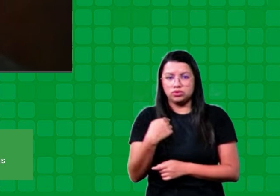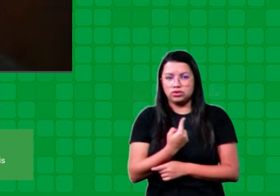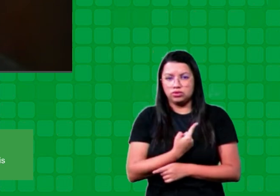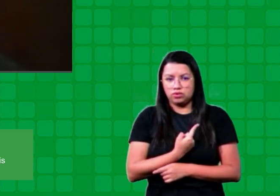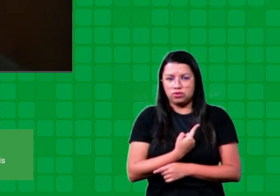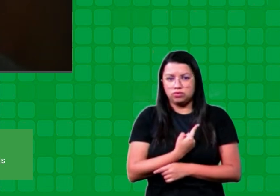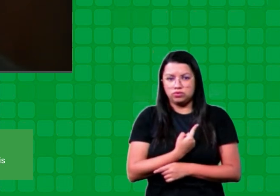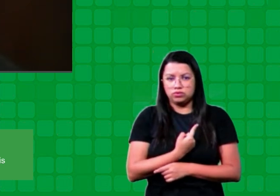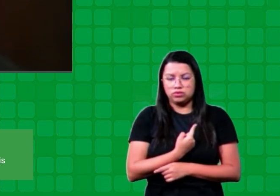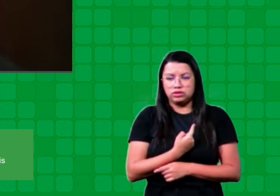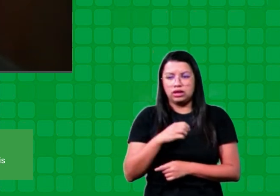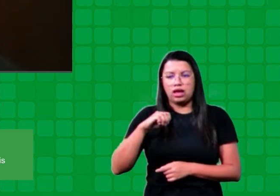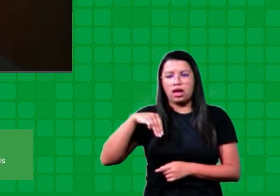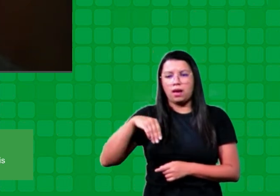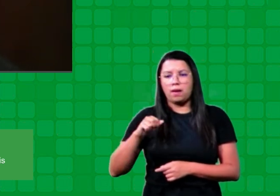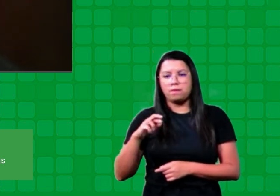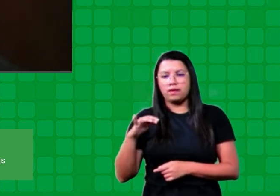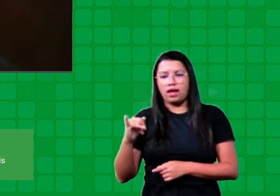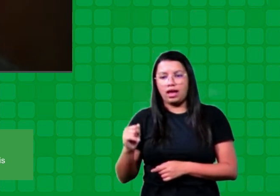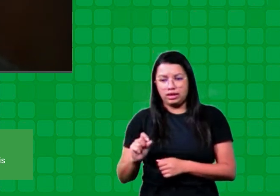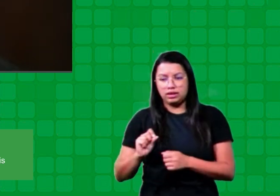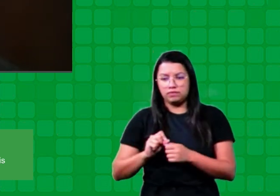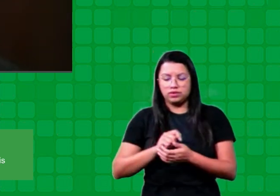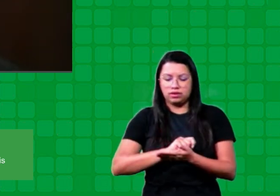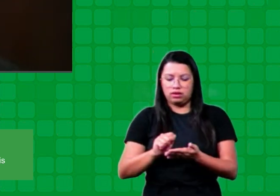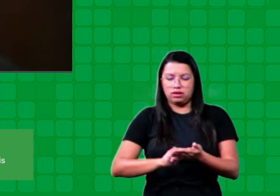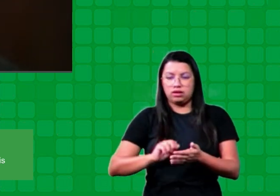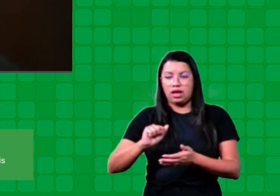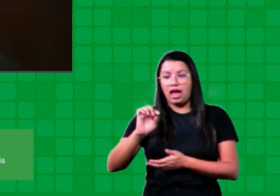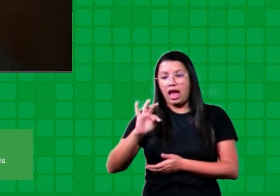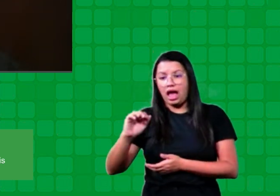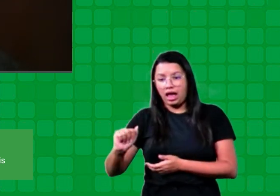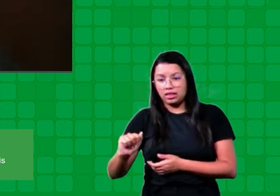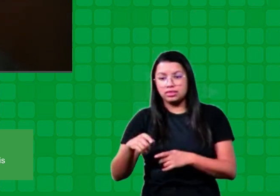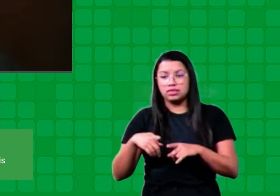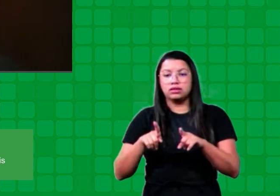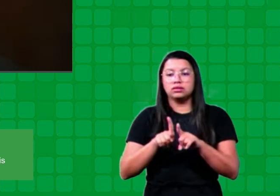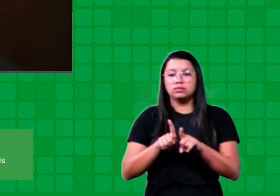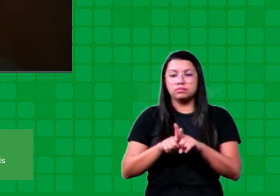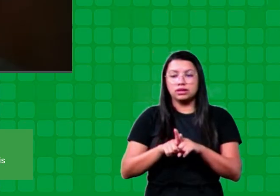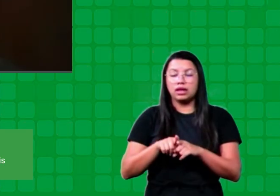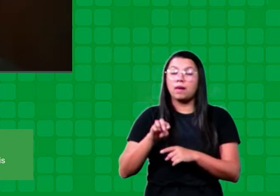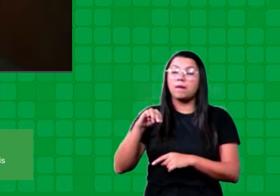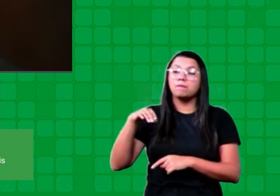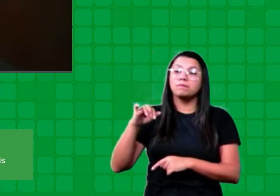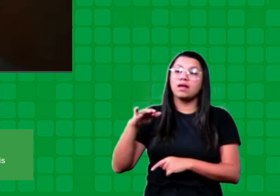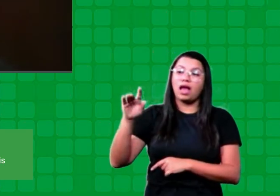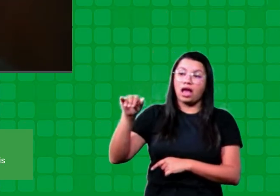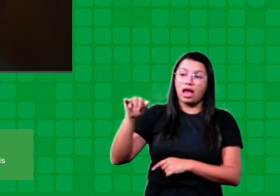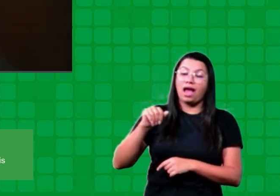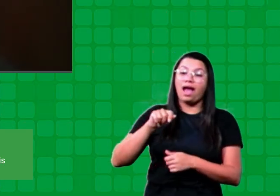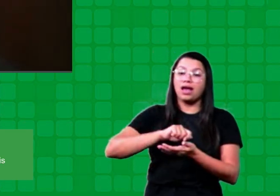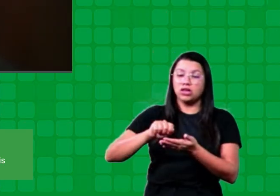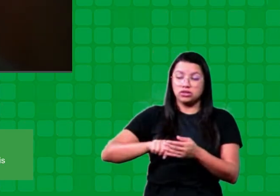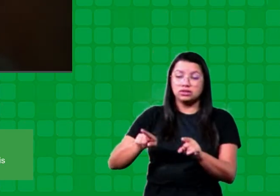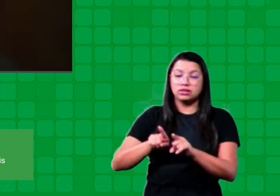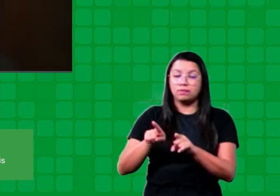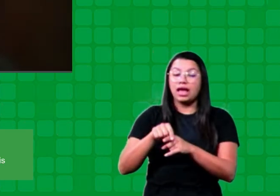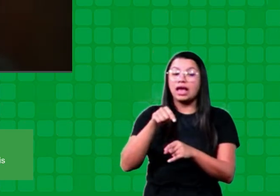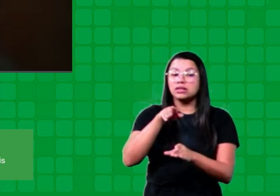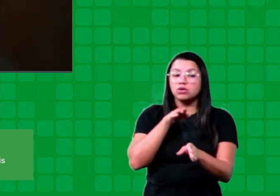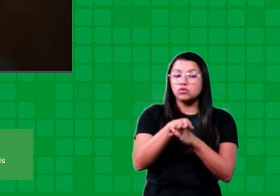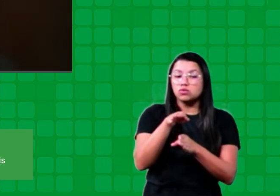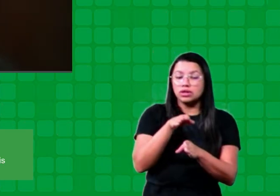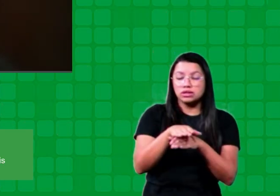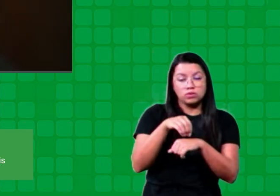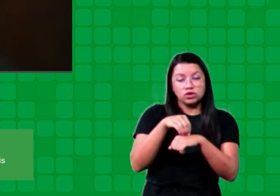Maria está fazendo o registro em ata, né, vamos registrar em ata também, Maria, dessa sugestão aí do Paulo, essa recomendação,